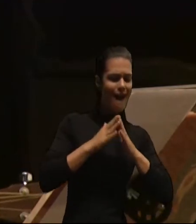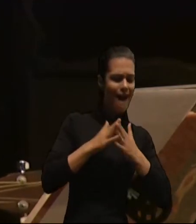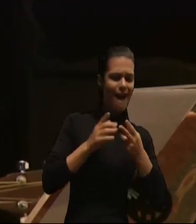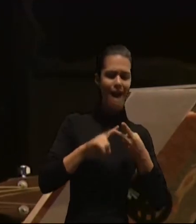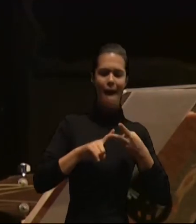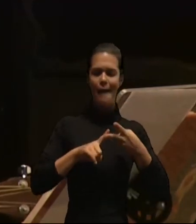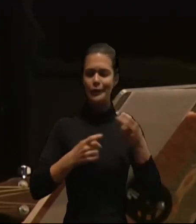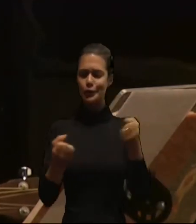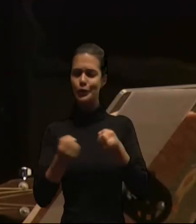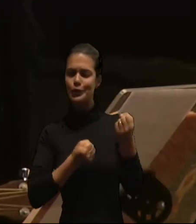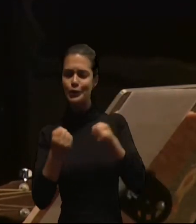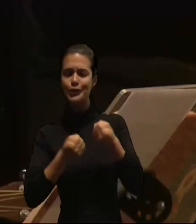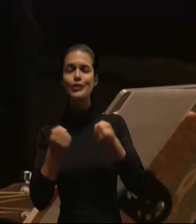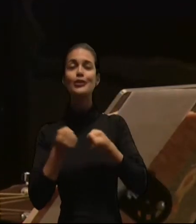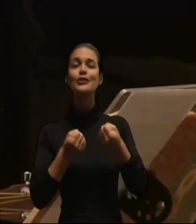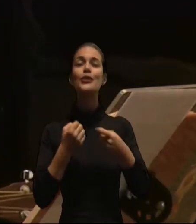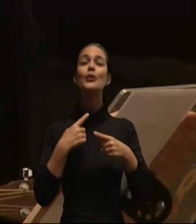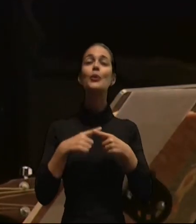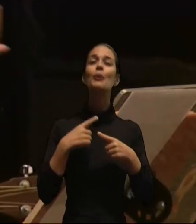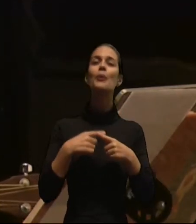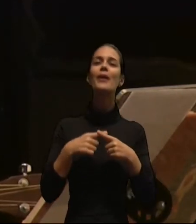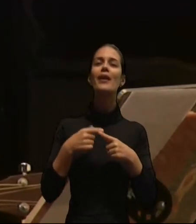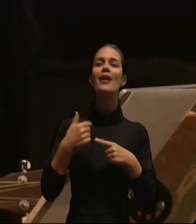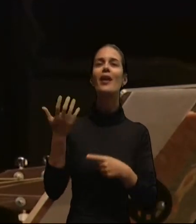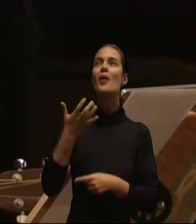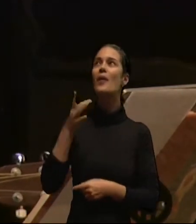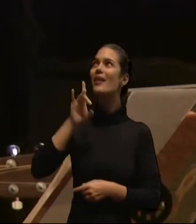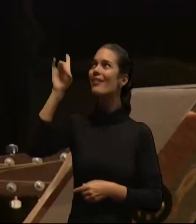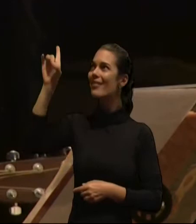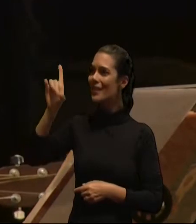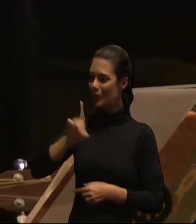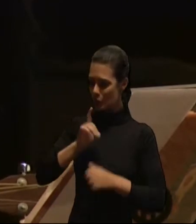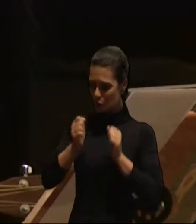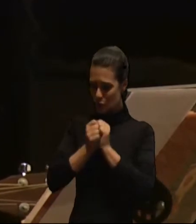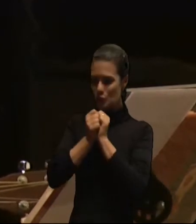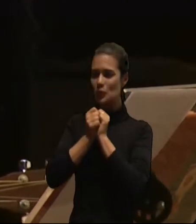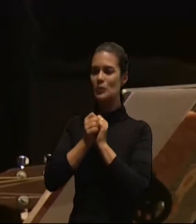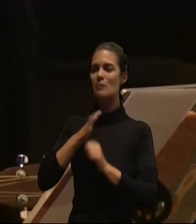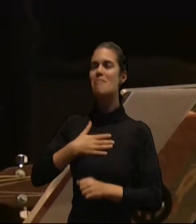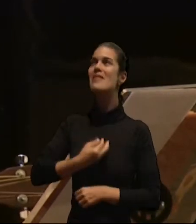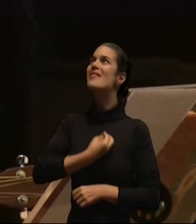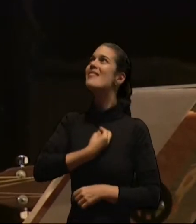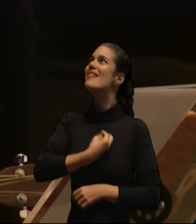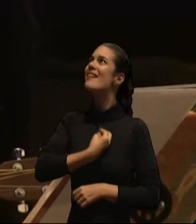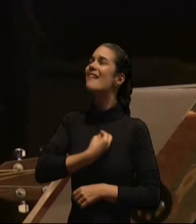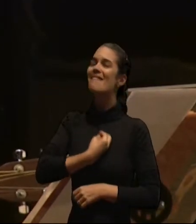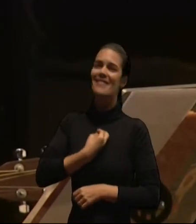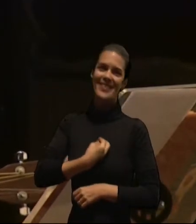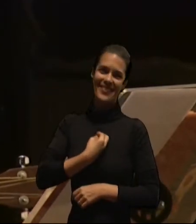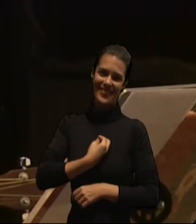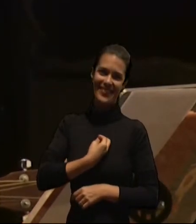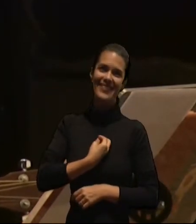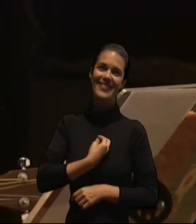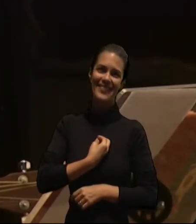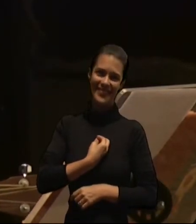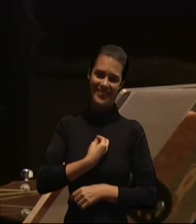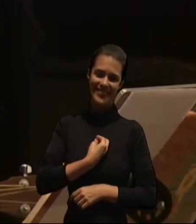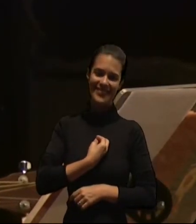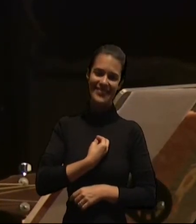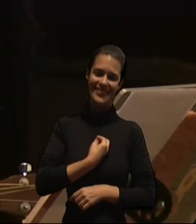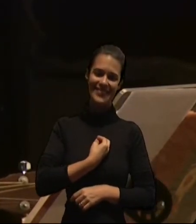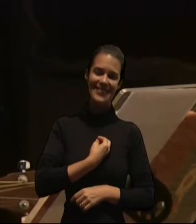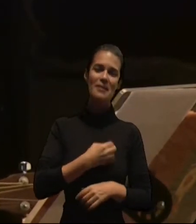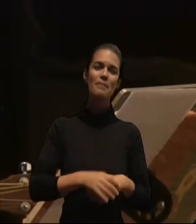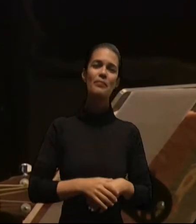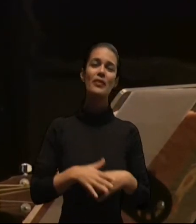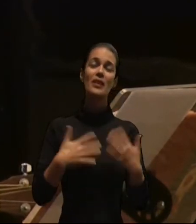é que o Senhor seja, de fato, a minha vida. E sei que vão ter irmãos aqui ao meu lado que vão estar cantarolando, enquanto isso, o meu desejo é